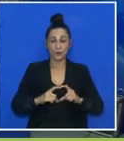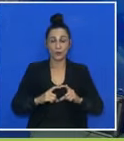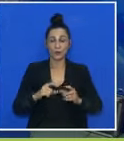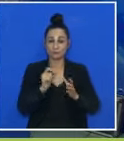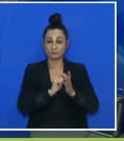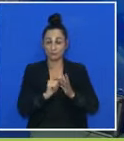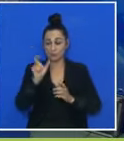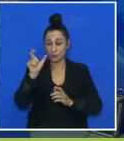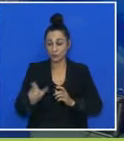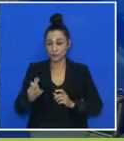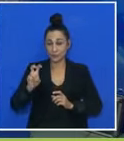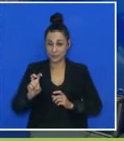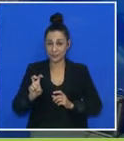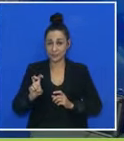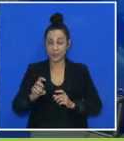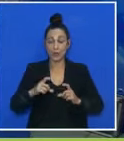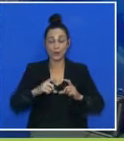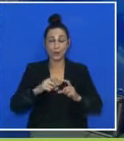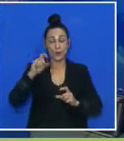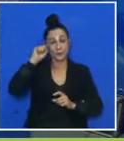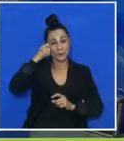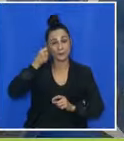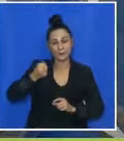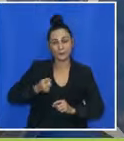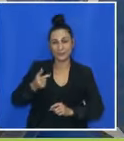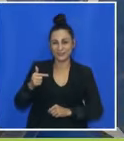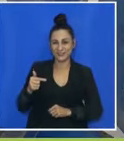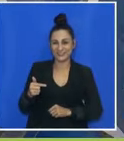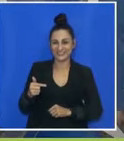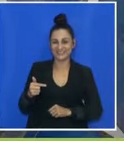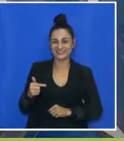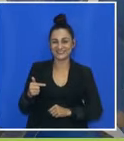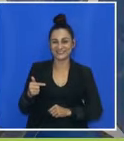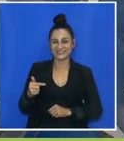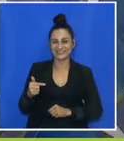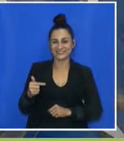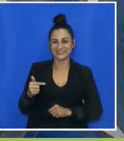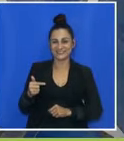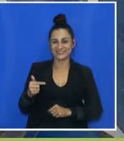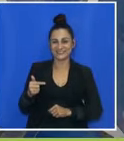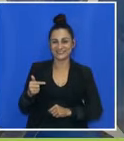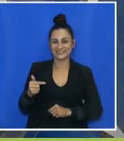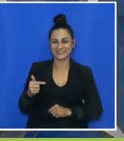E anote aí na sua coluna 5, bola preta número 7.